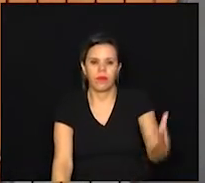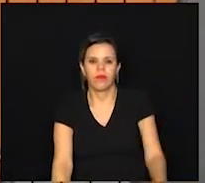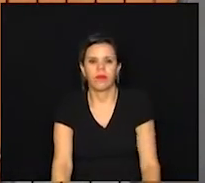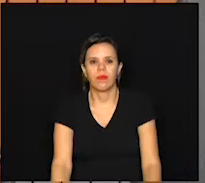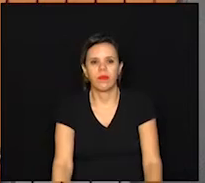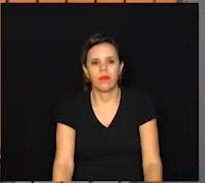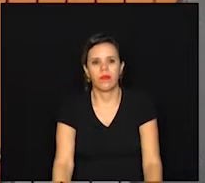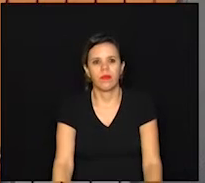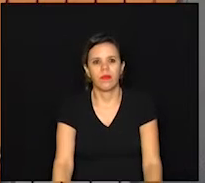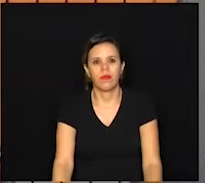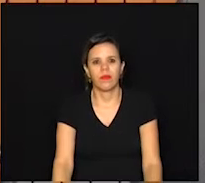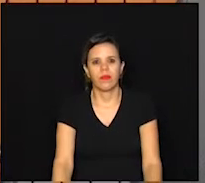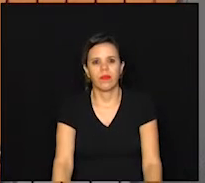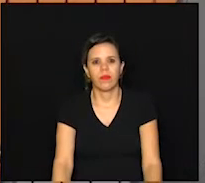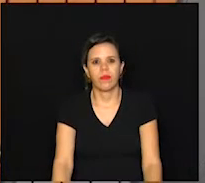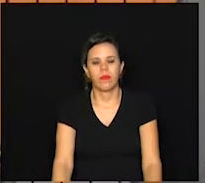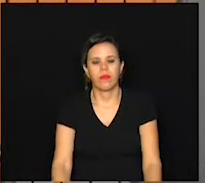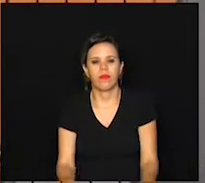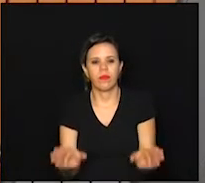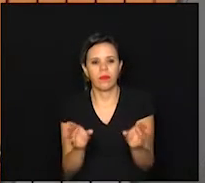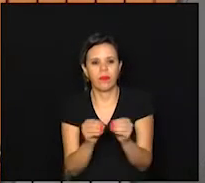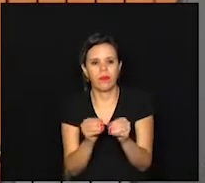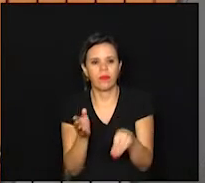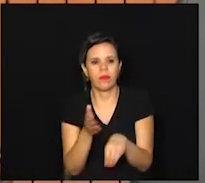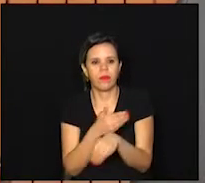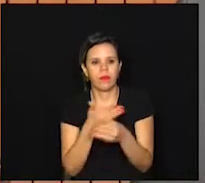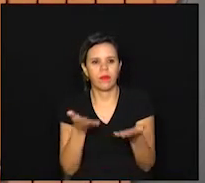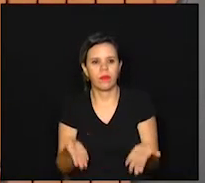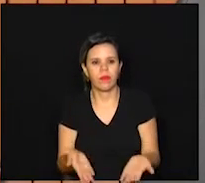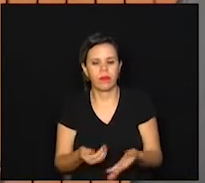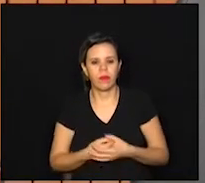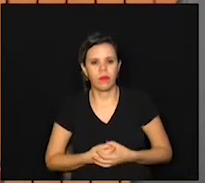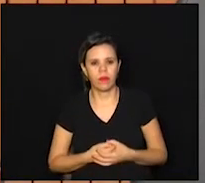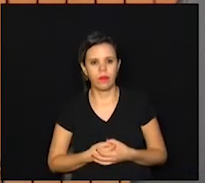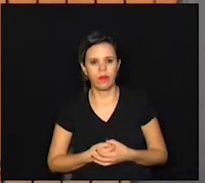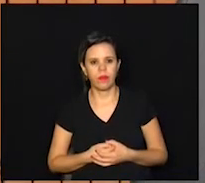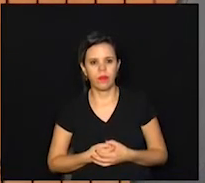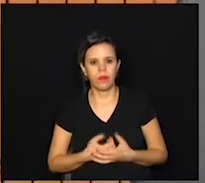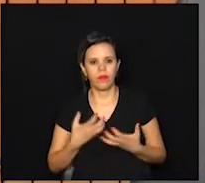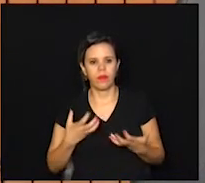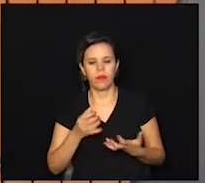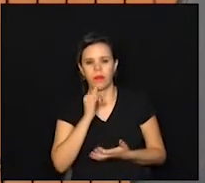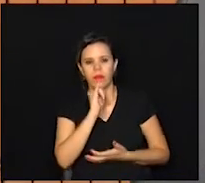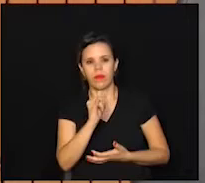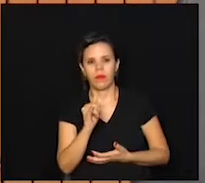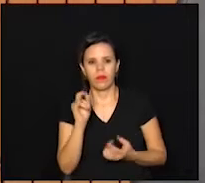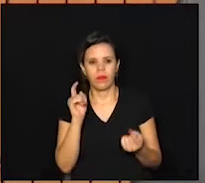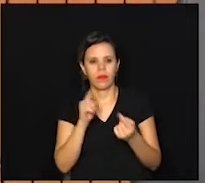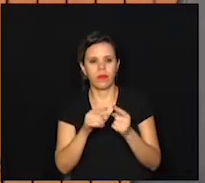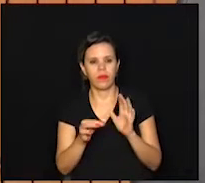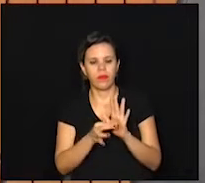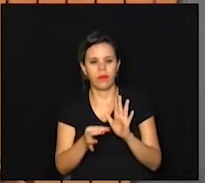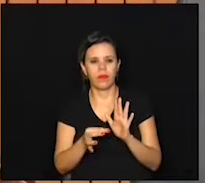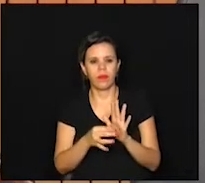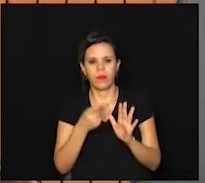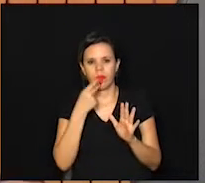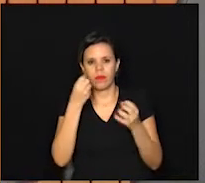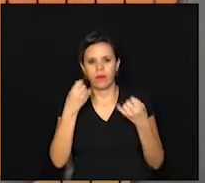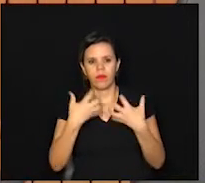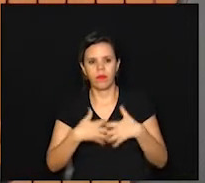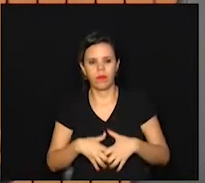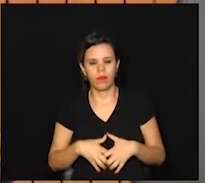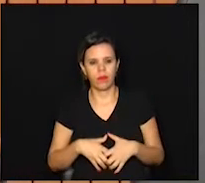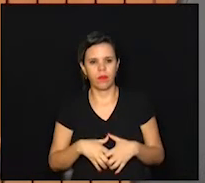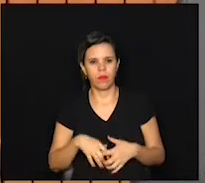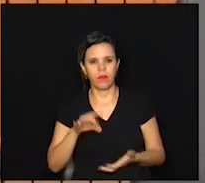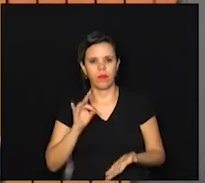gente já está caminhando para o encerramento, né? Antes disso, eu queria dizer que esse ponto que o Sotilho trouxe, né, de que